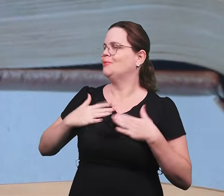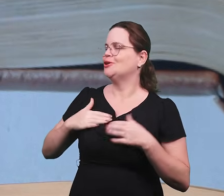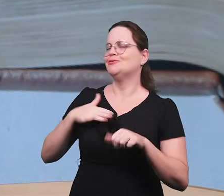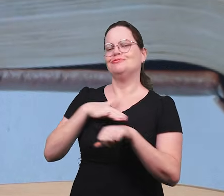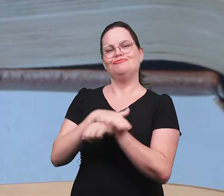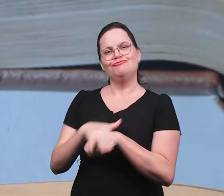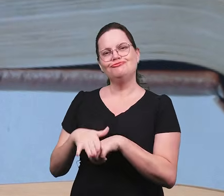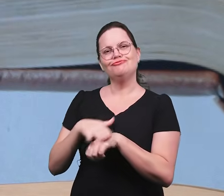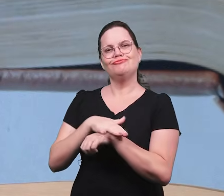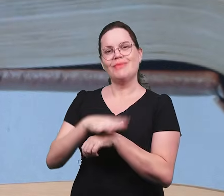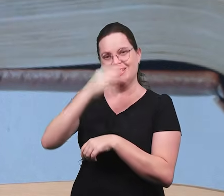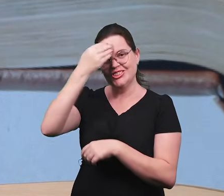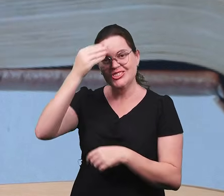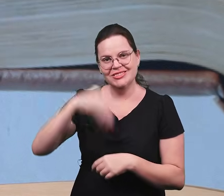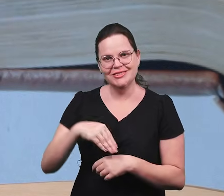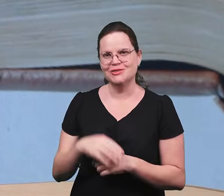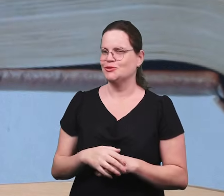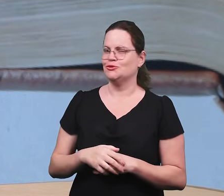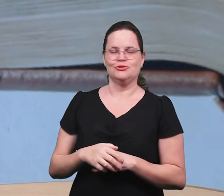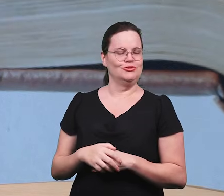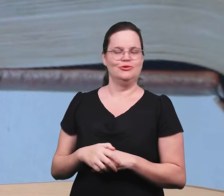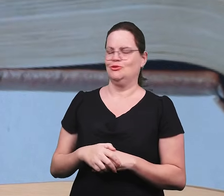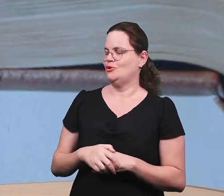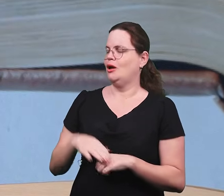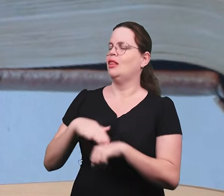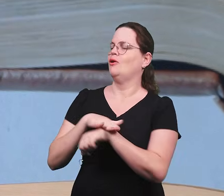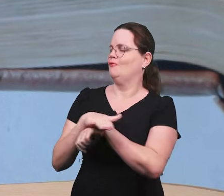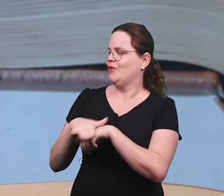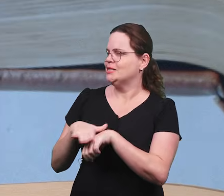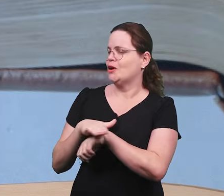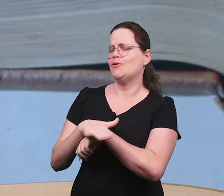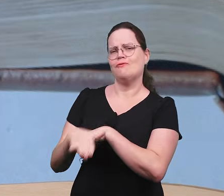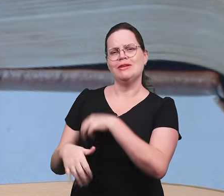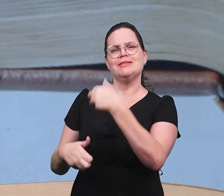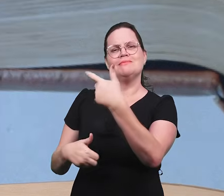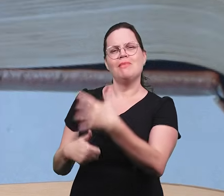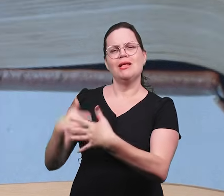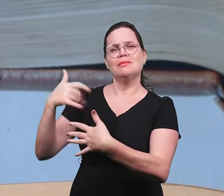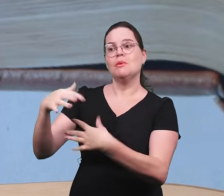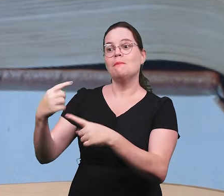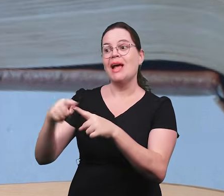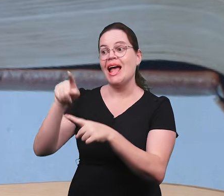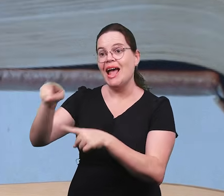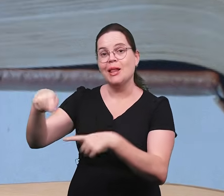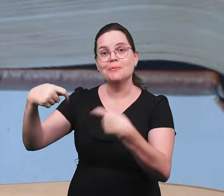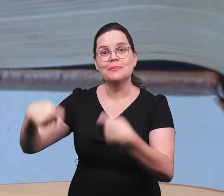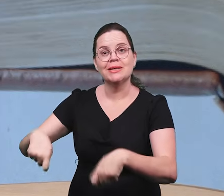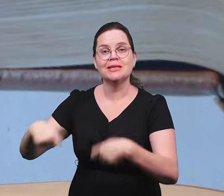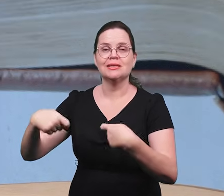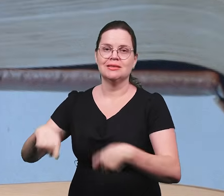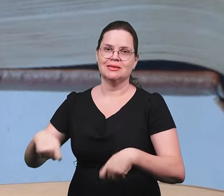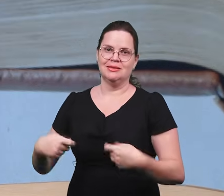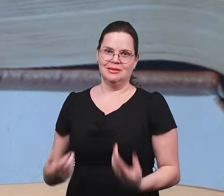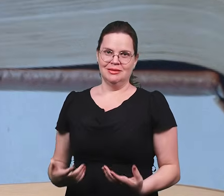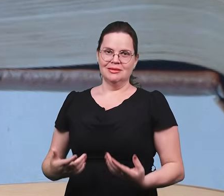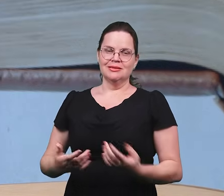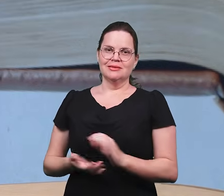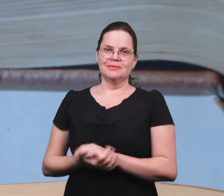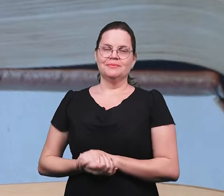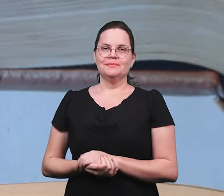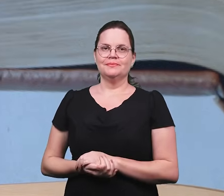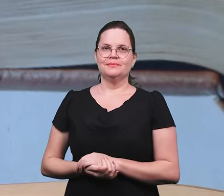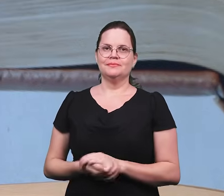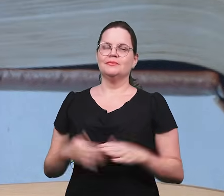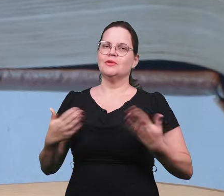na conversa, Jesus não desiste daquela mulher. Era necessário para ela que ele estivesse